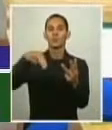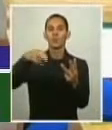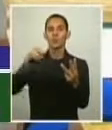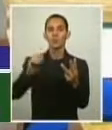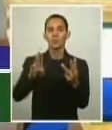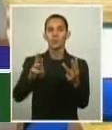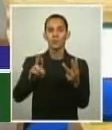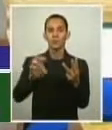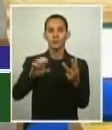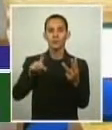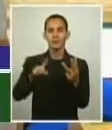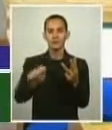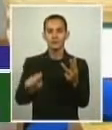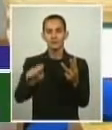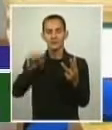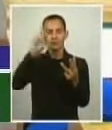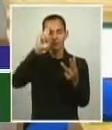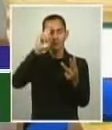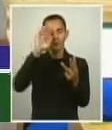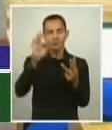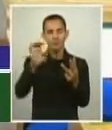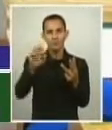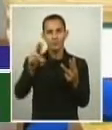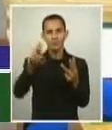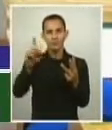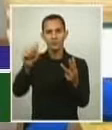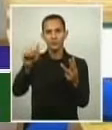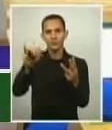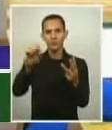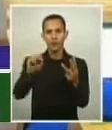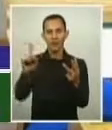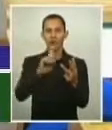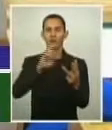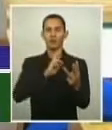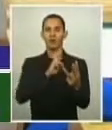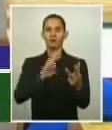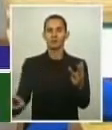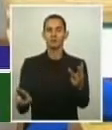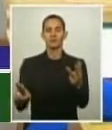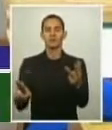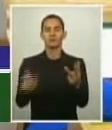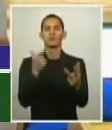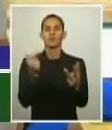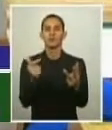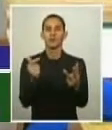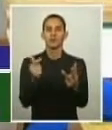nobreza os senhores feudais não religiosas seculares